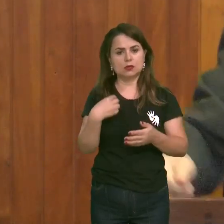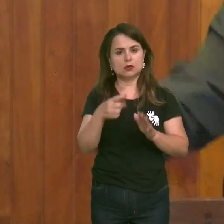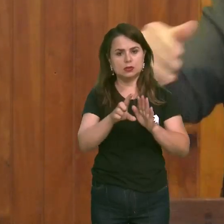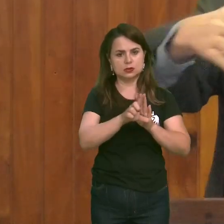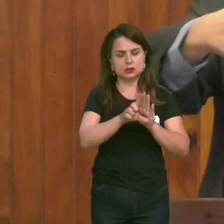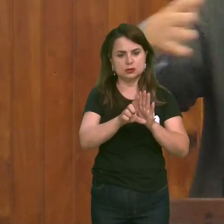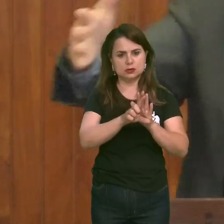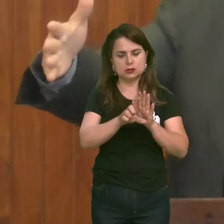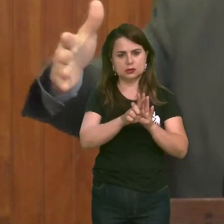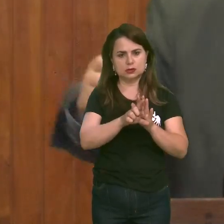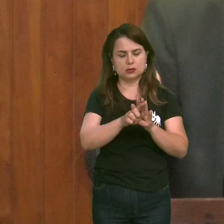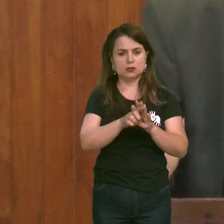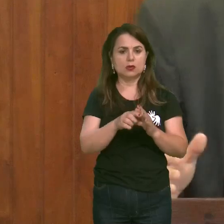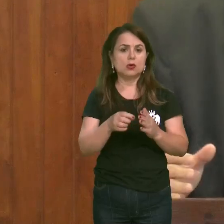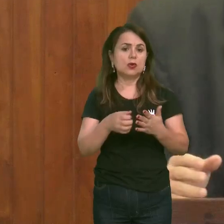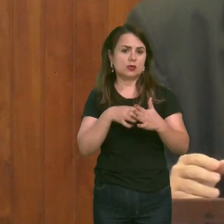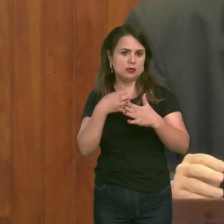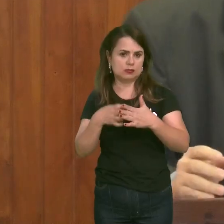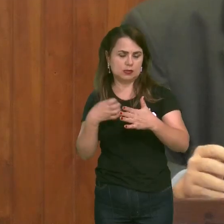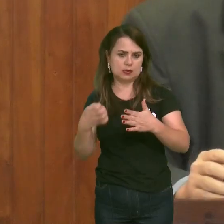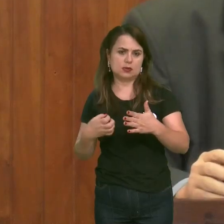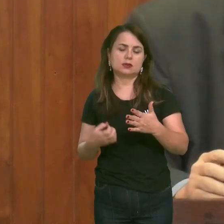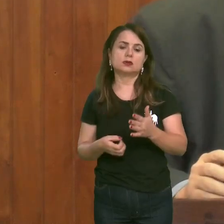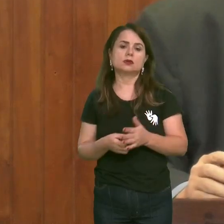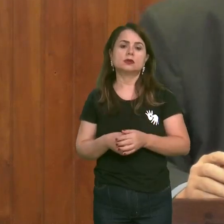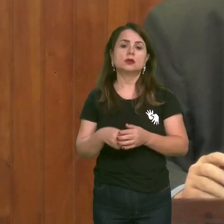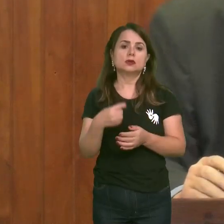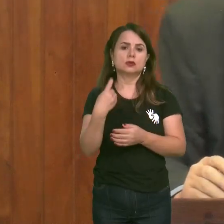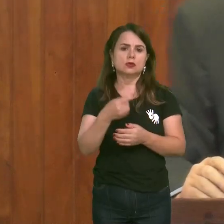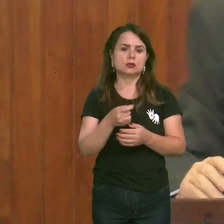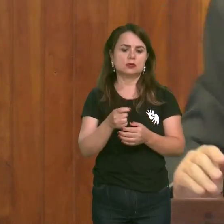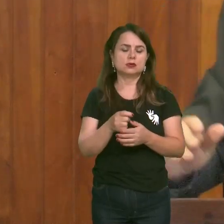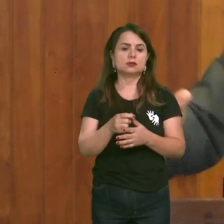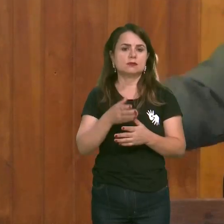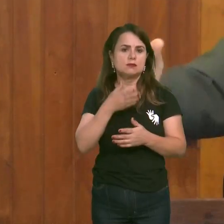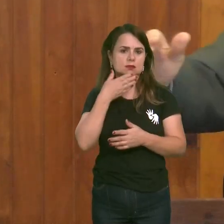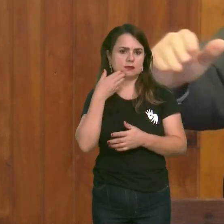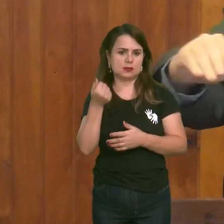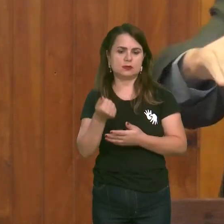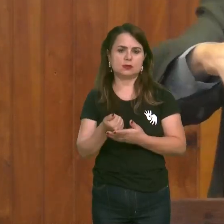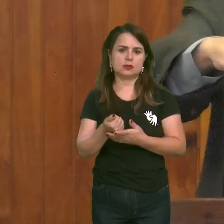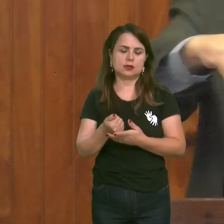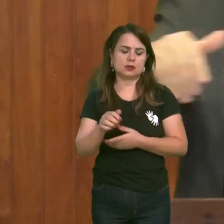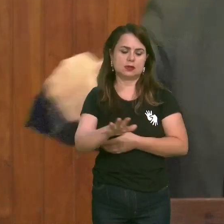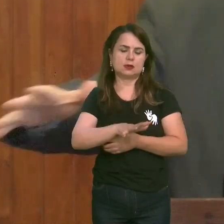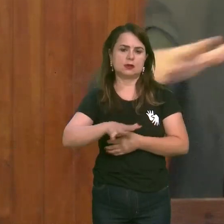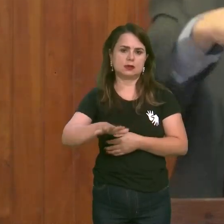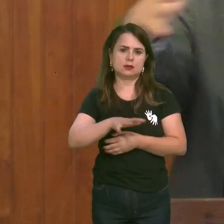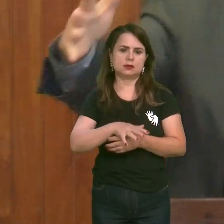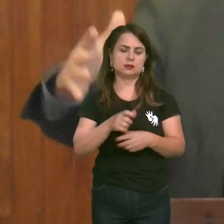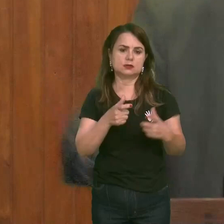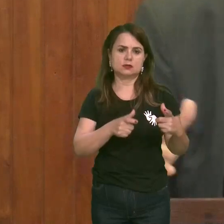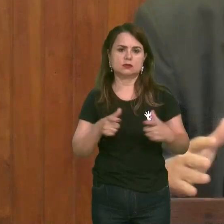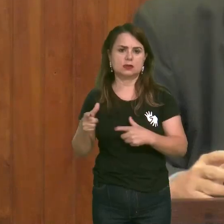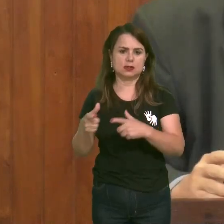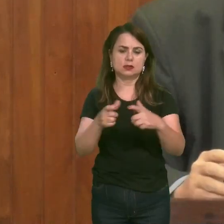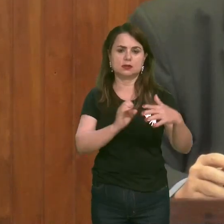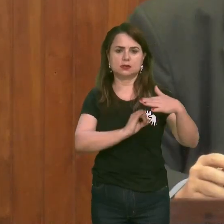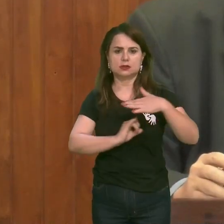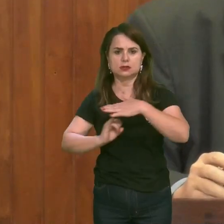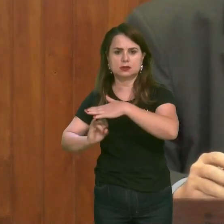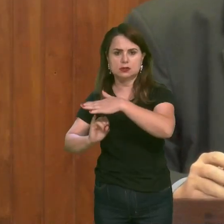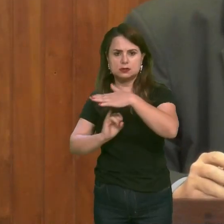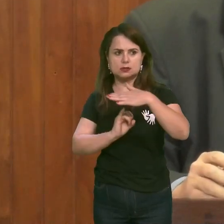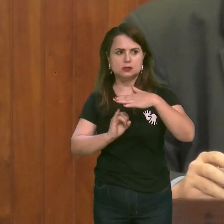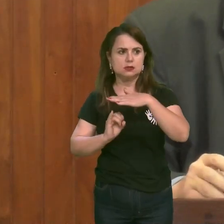parlamentares de uma forma mais abrangente que poderão contemplar que poderá ser contemplado muito mais entidades